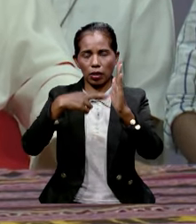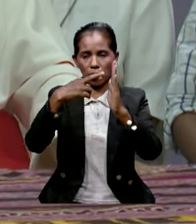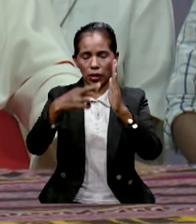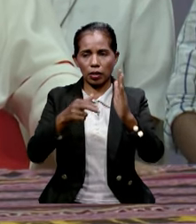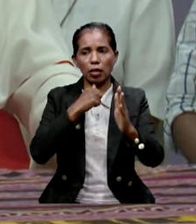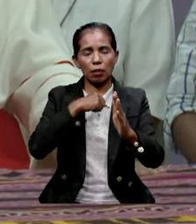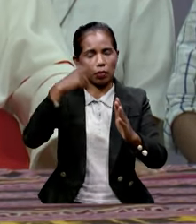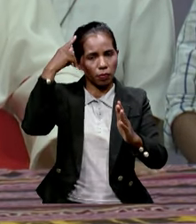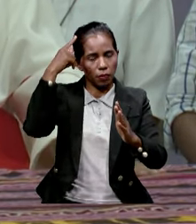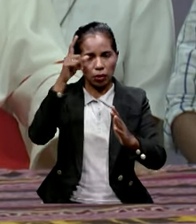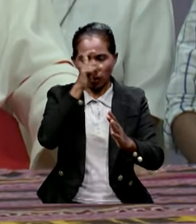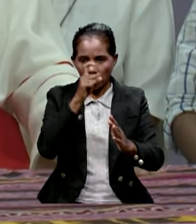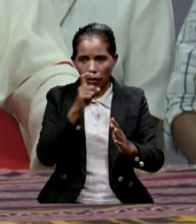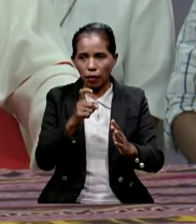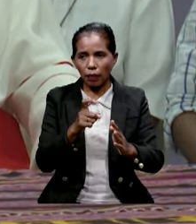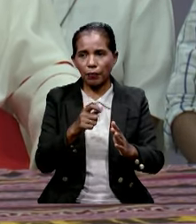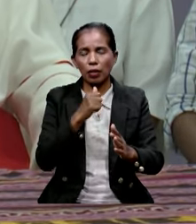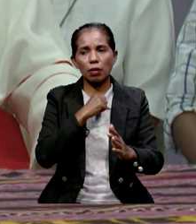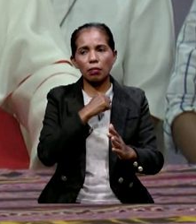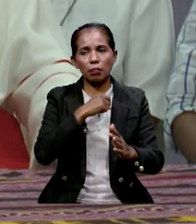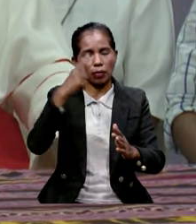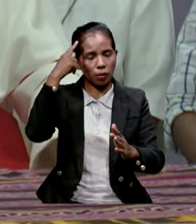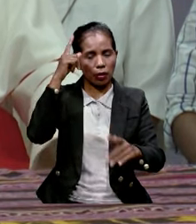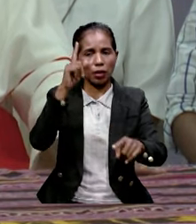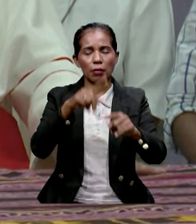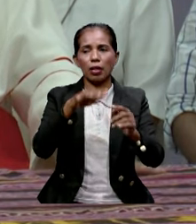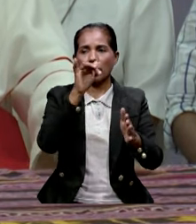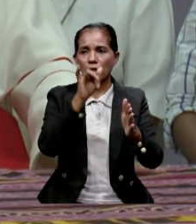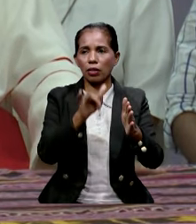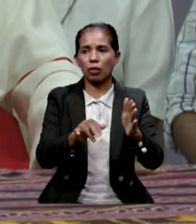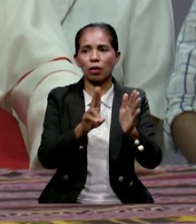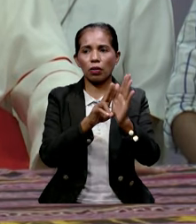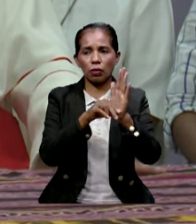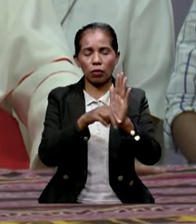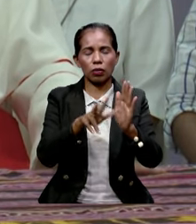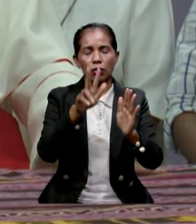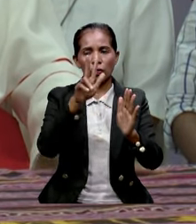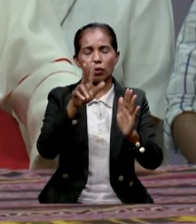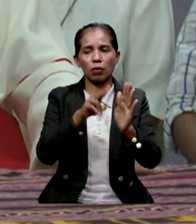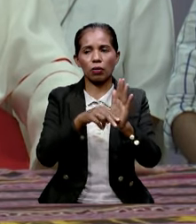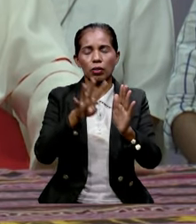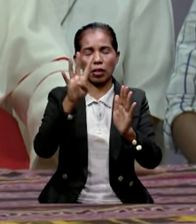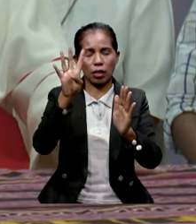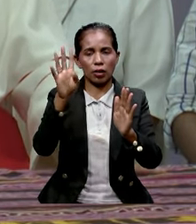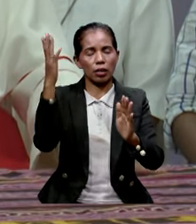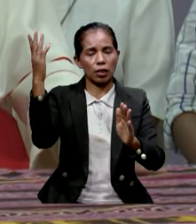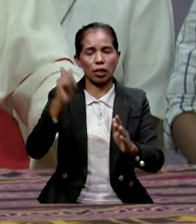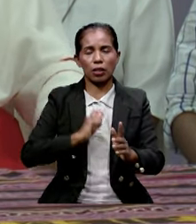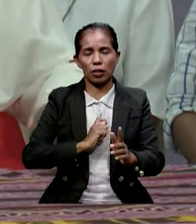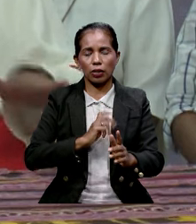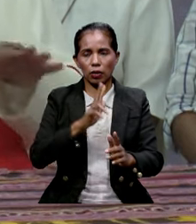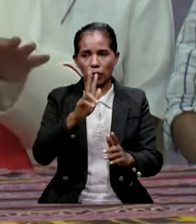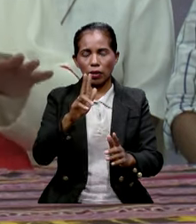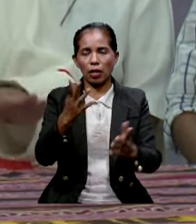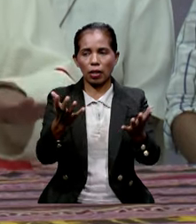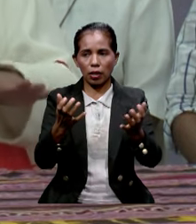minha torre de idade, né? Um papa lá bela, ela, orastolo, orasat, e a tastolo. A cara que ela coita,